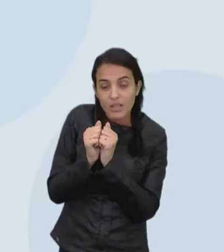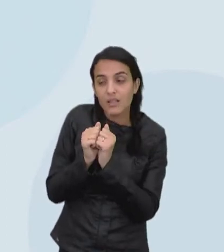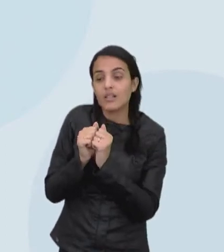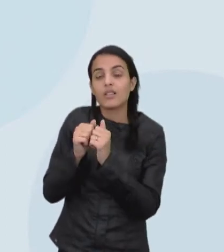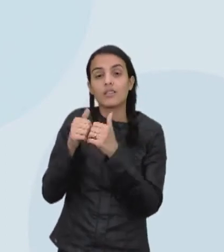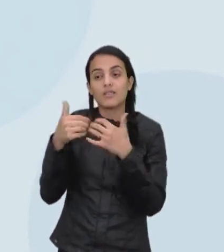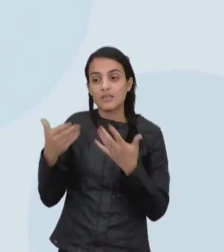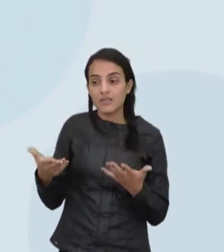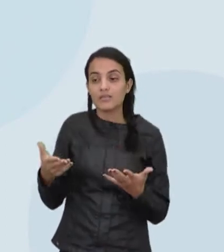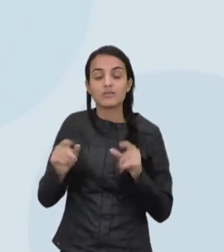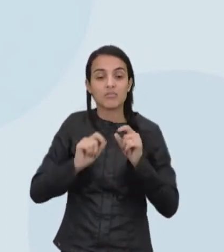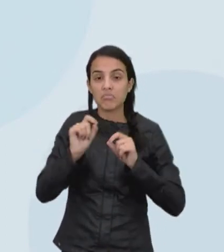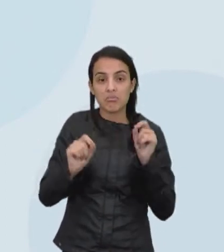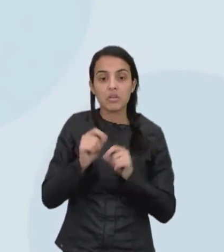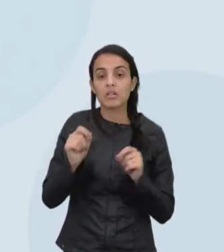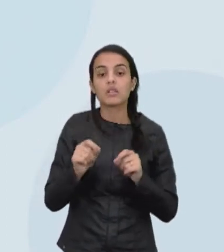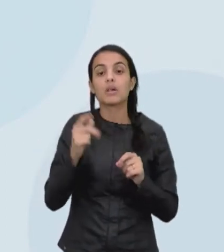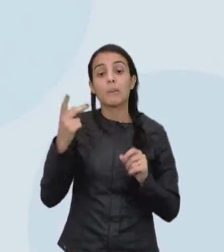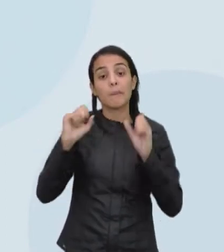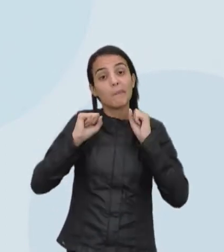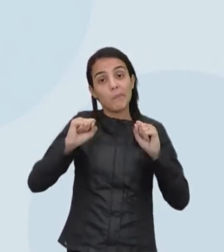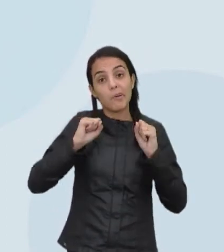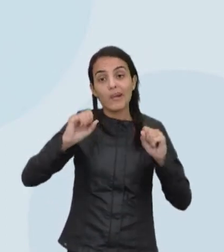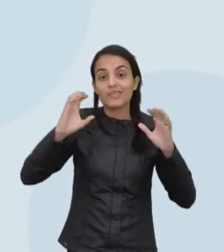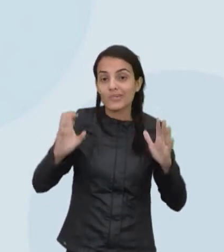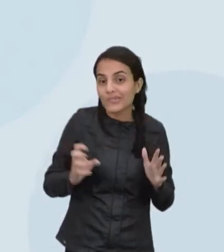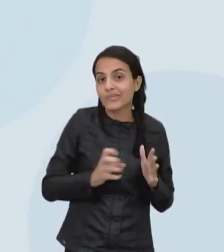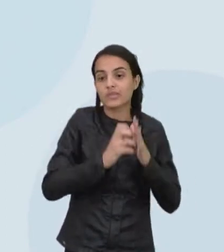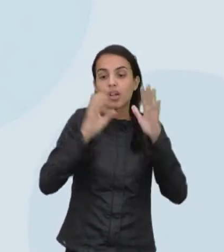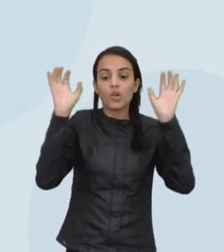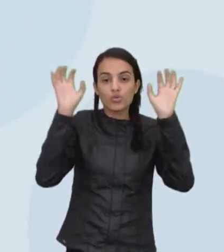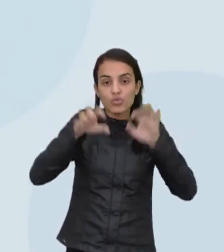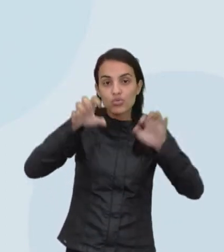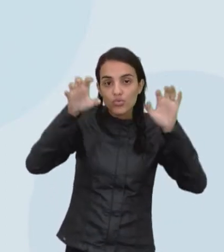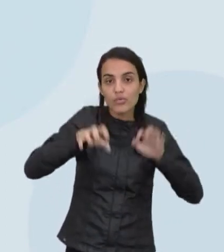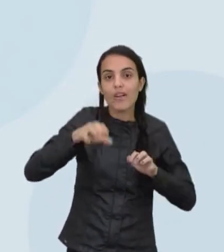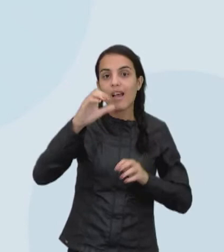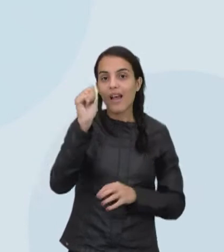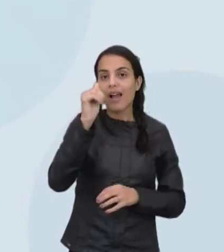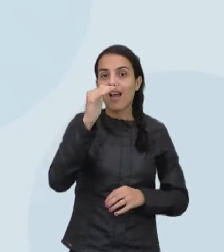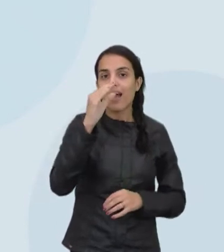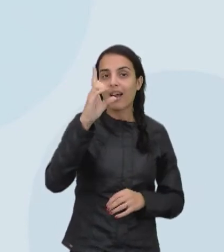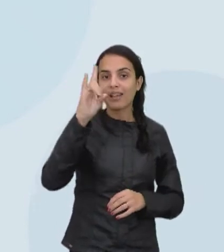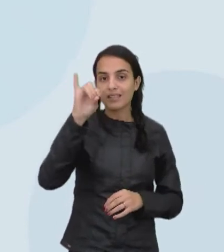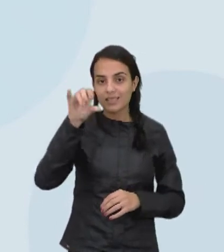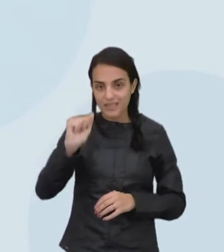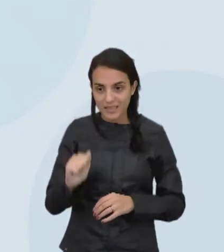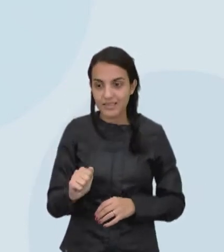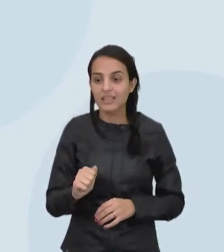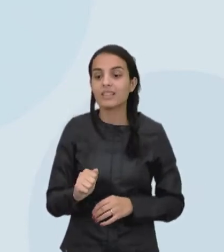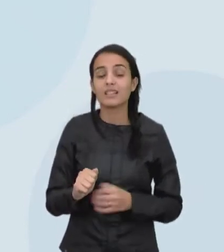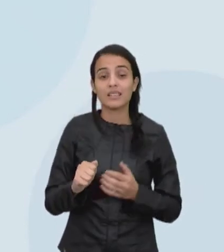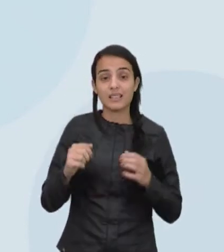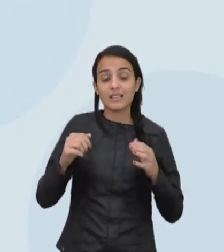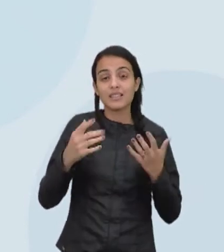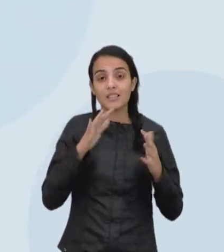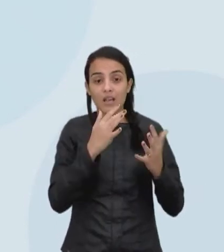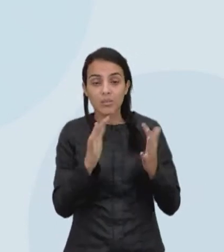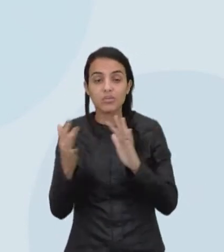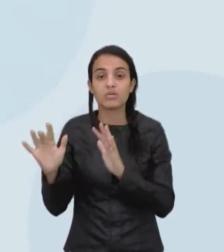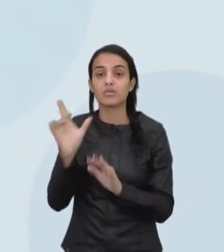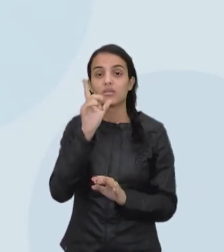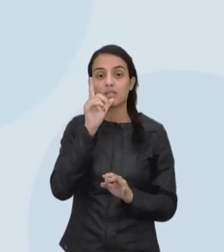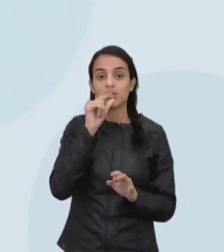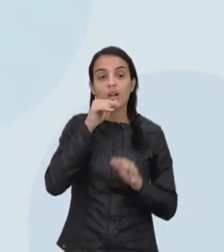de exaustão ou escapamento, pode provocar também chuva ácida, como a que desmatou parte da Serra do Mar logo